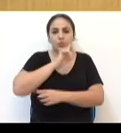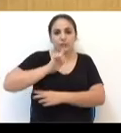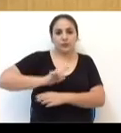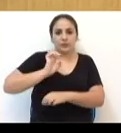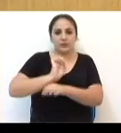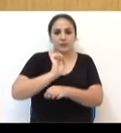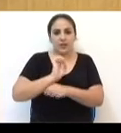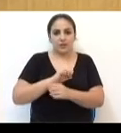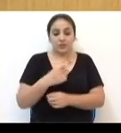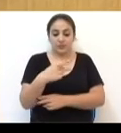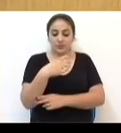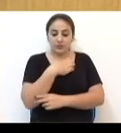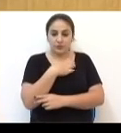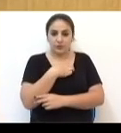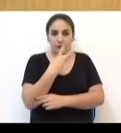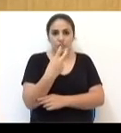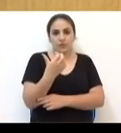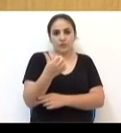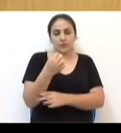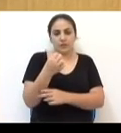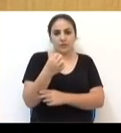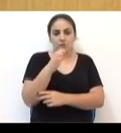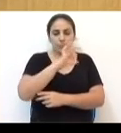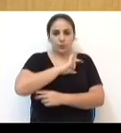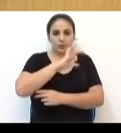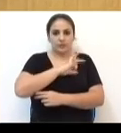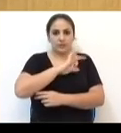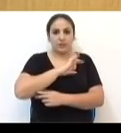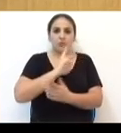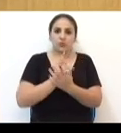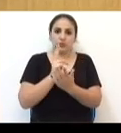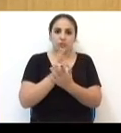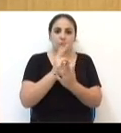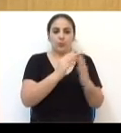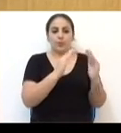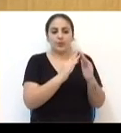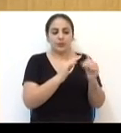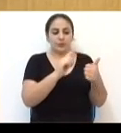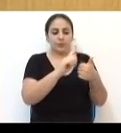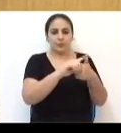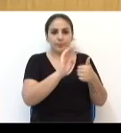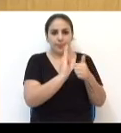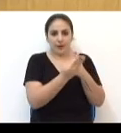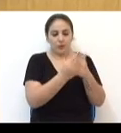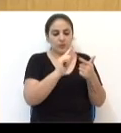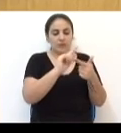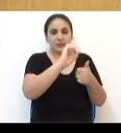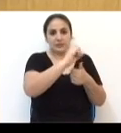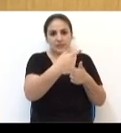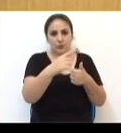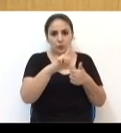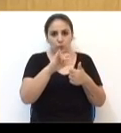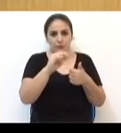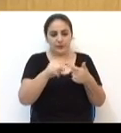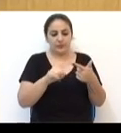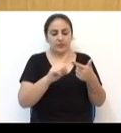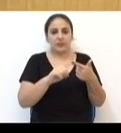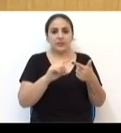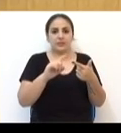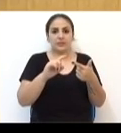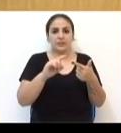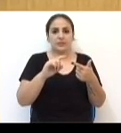forma, 26 policiais militares permanecem residindo nos bairros São Luís Gonzaga, José Alexandre